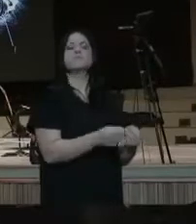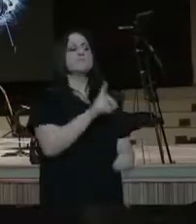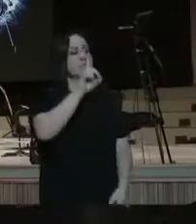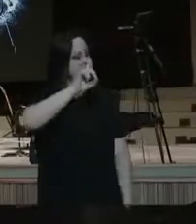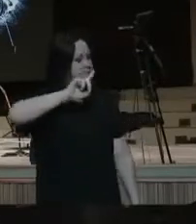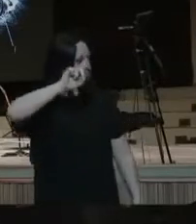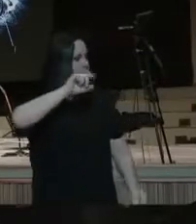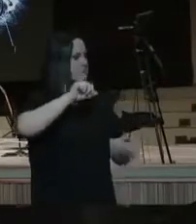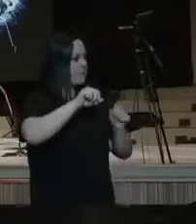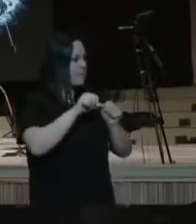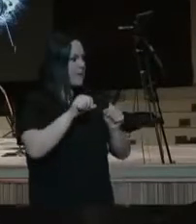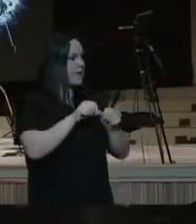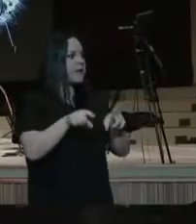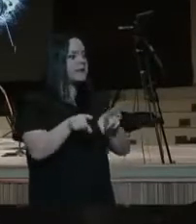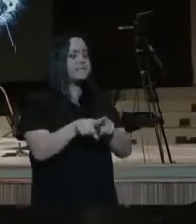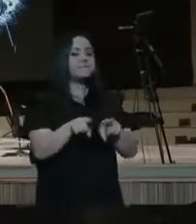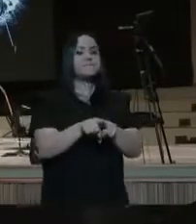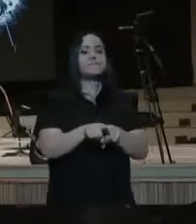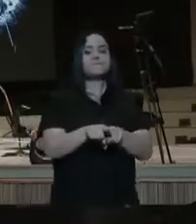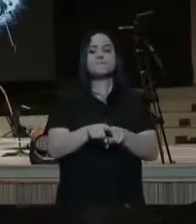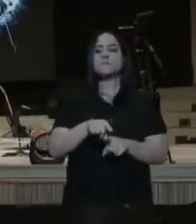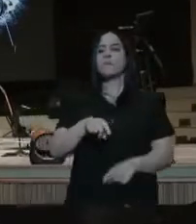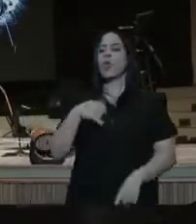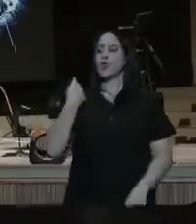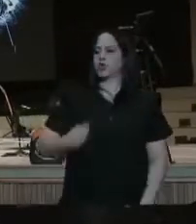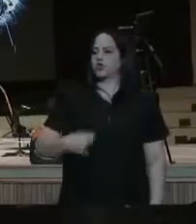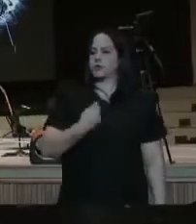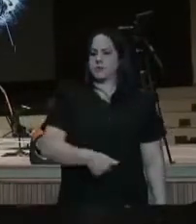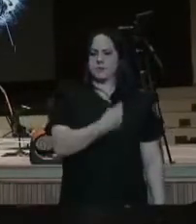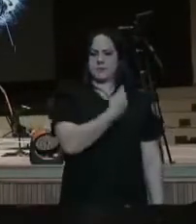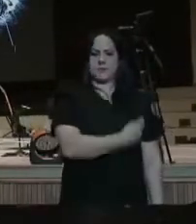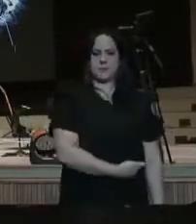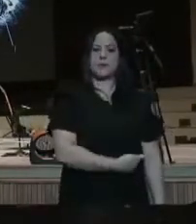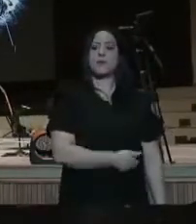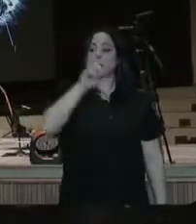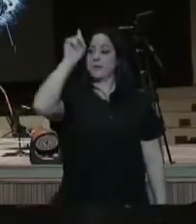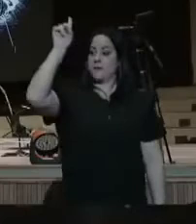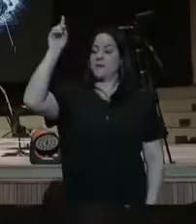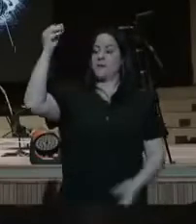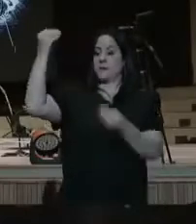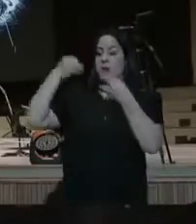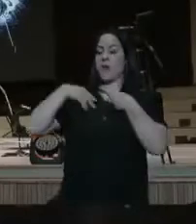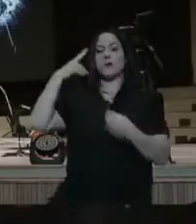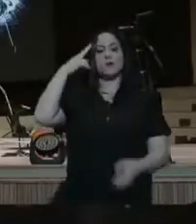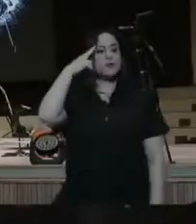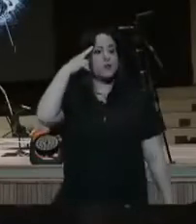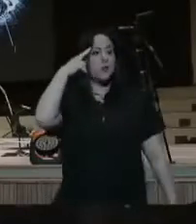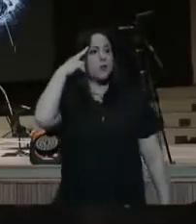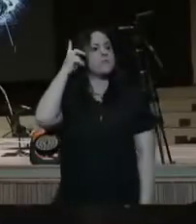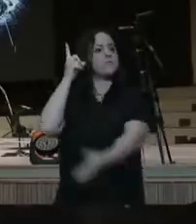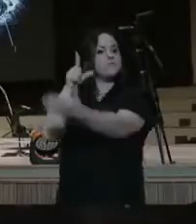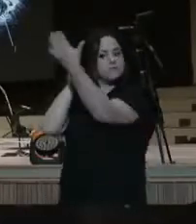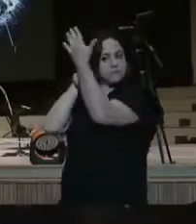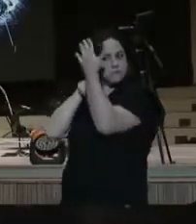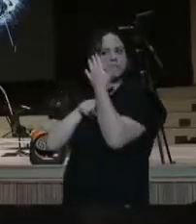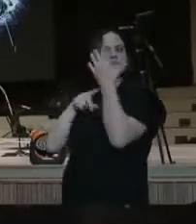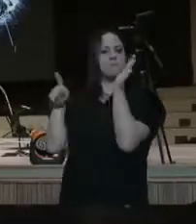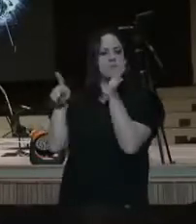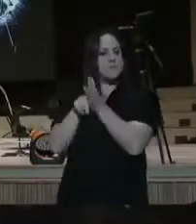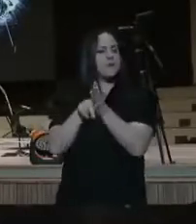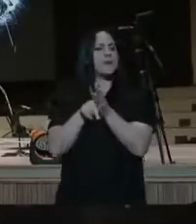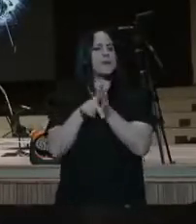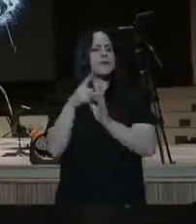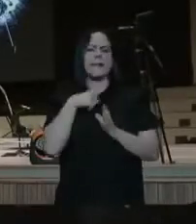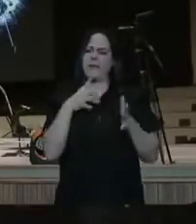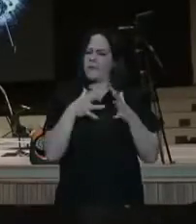deus faz também lá com josé numa visão de deus dá a ele um sonho numa revelação que trouxe